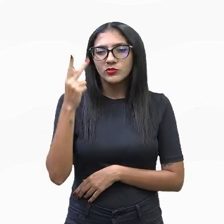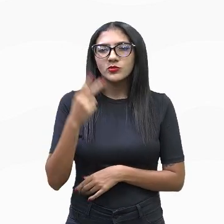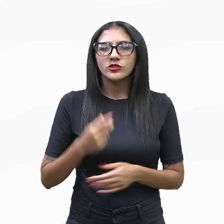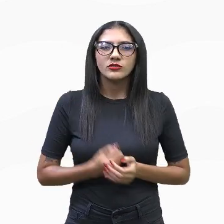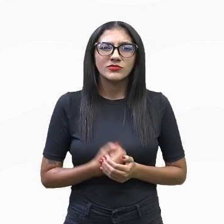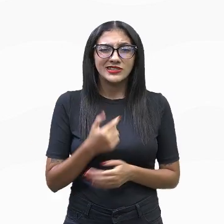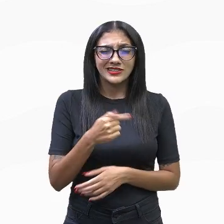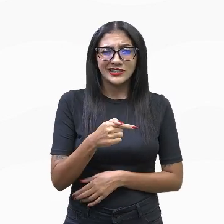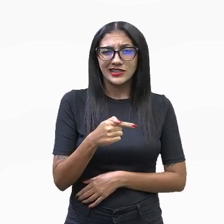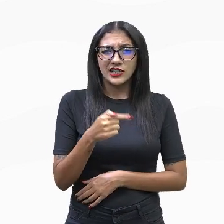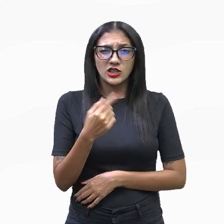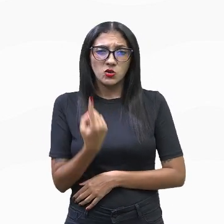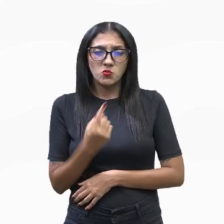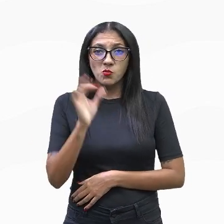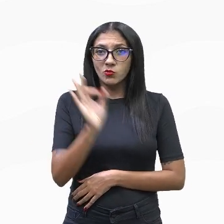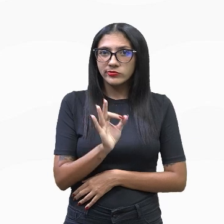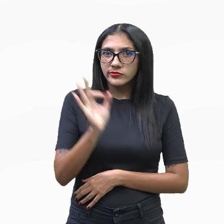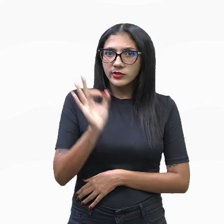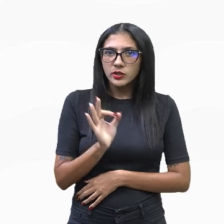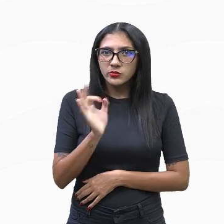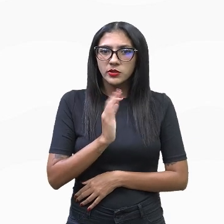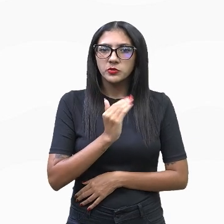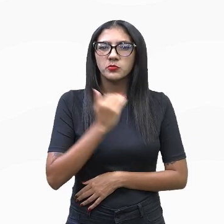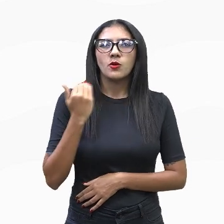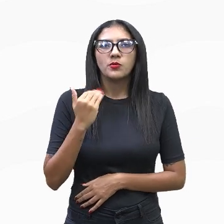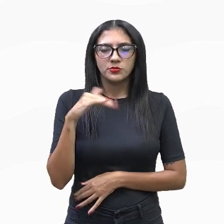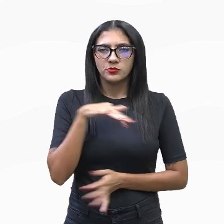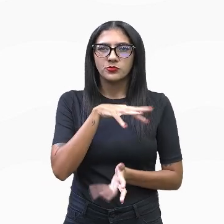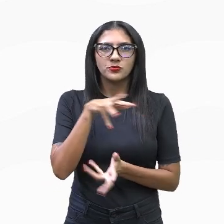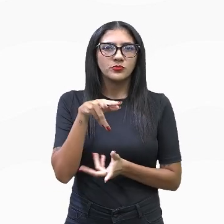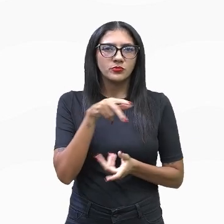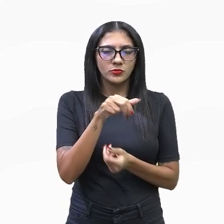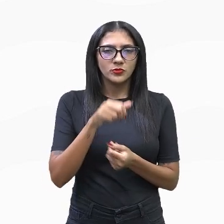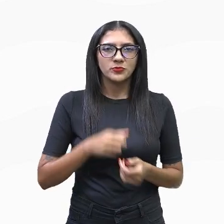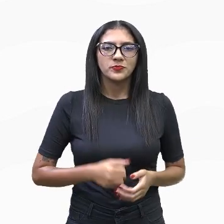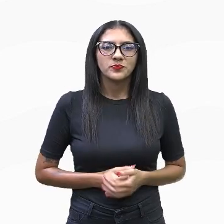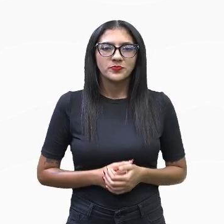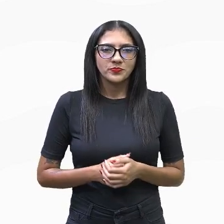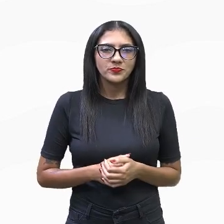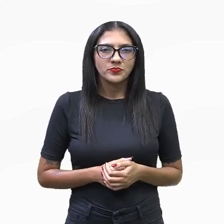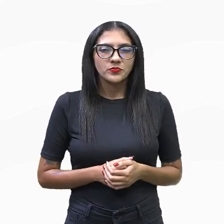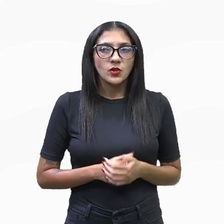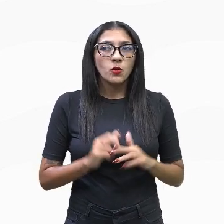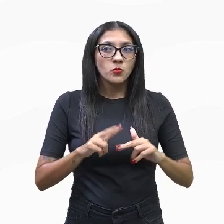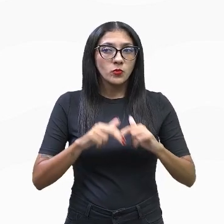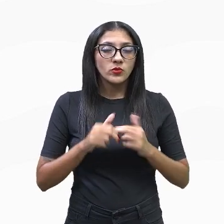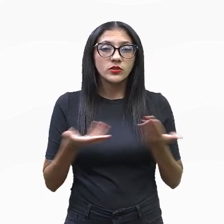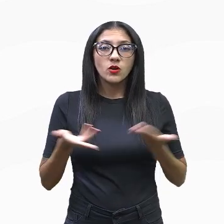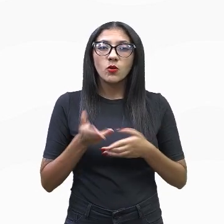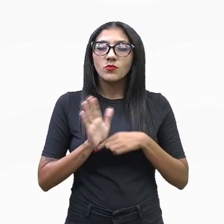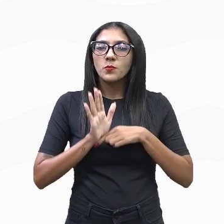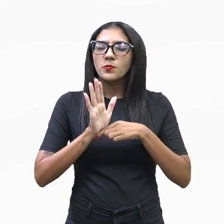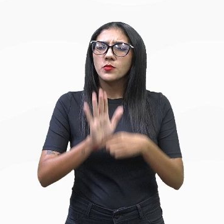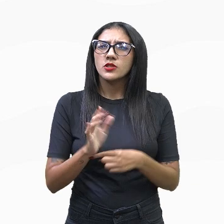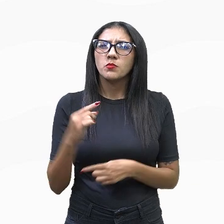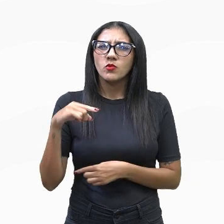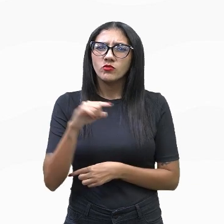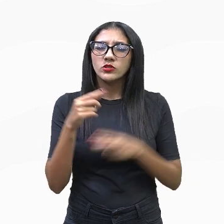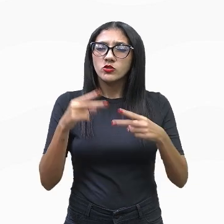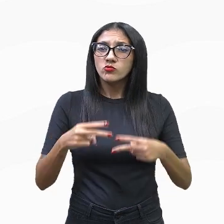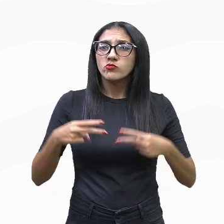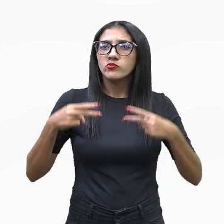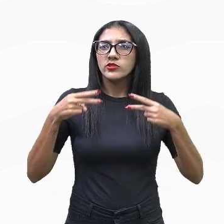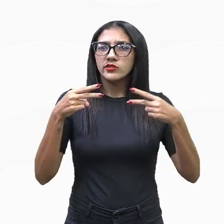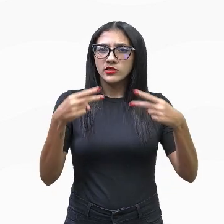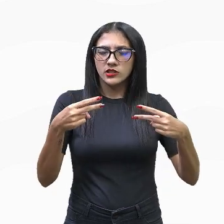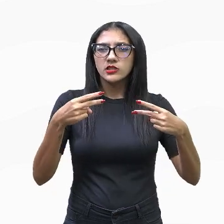de todas as mortes no mundo. E para isso, eu gostaria de apresentar para vocês este link